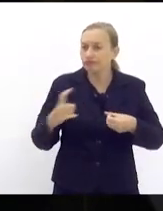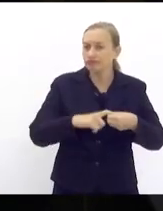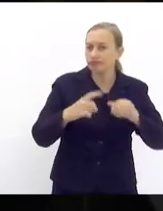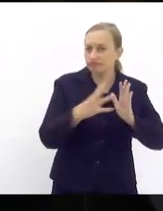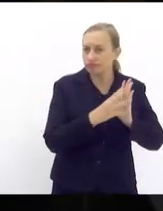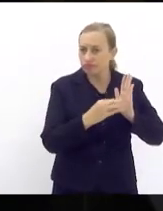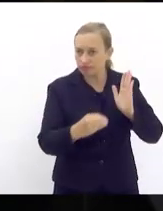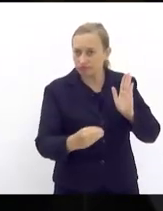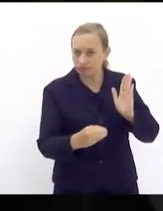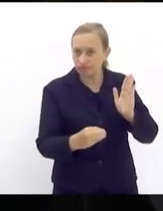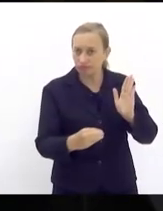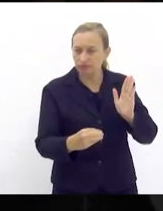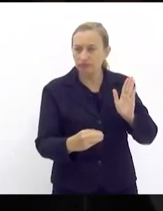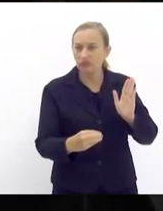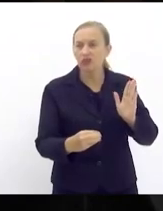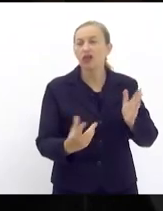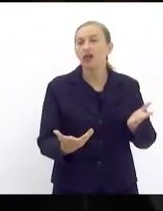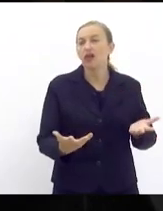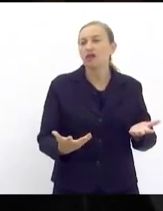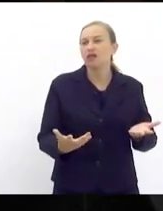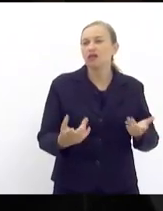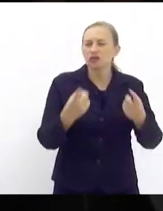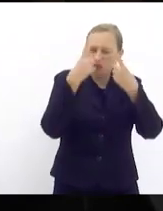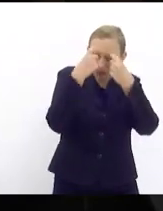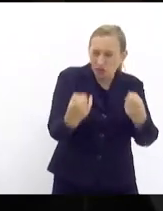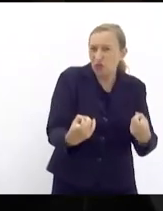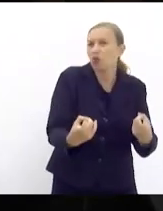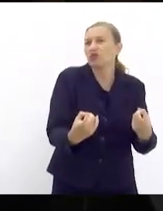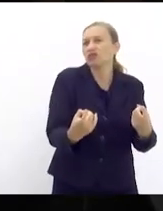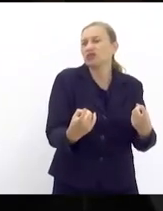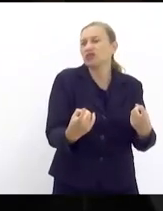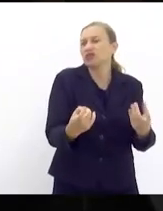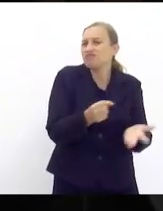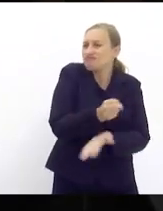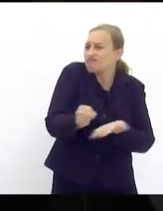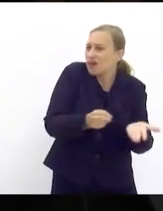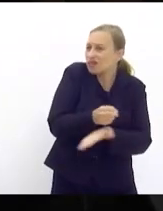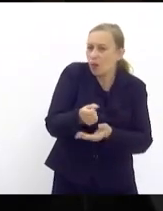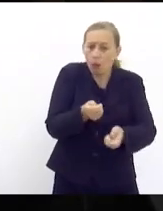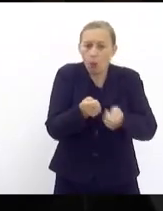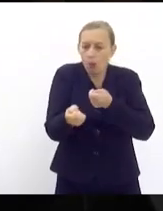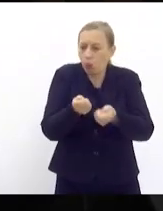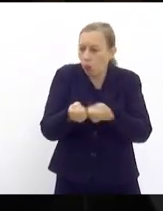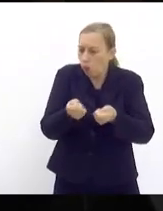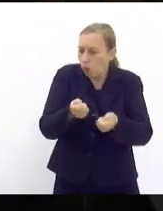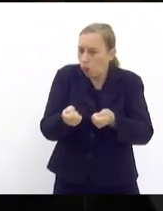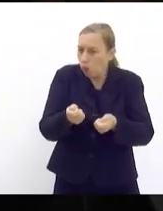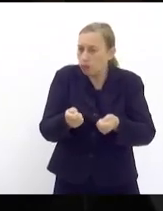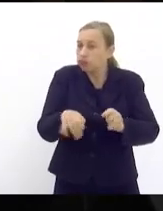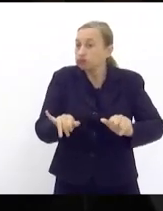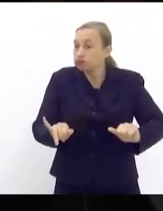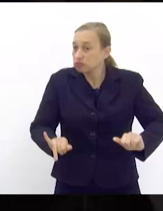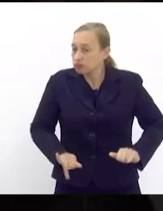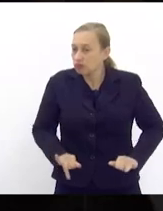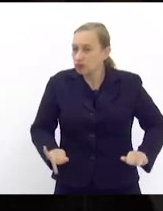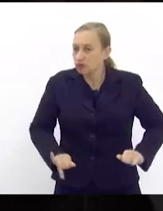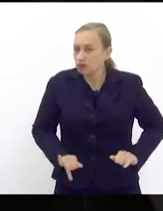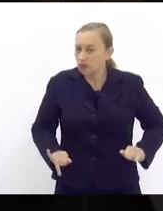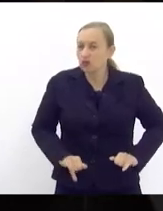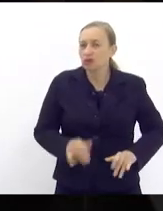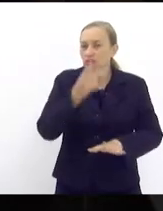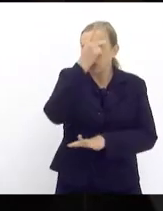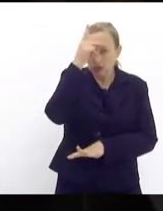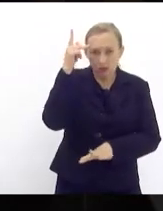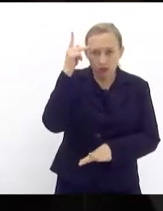modelo violento baseado no controle baseado no sofrimento das